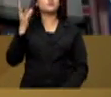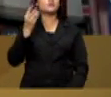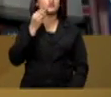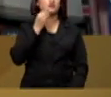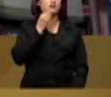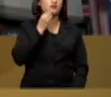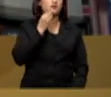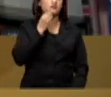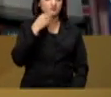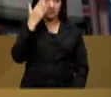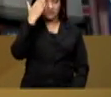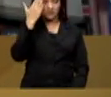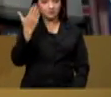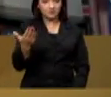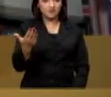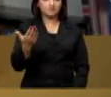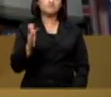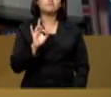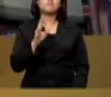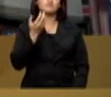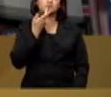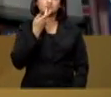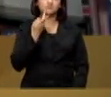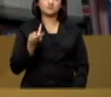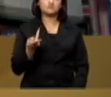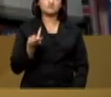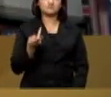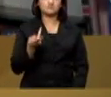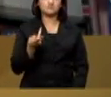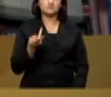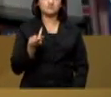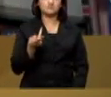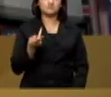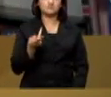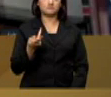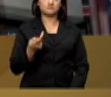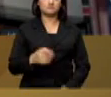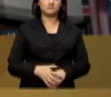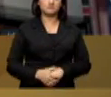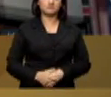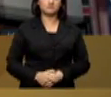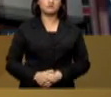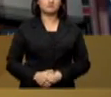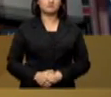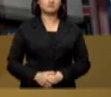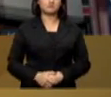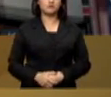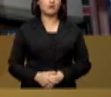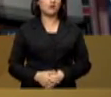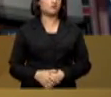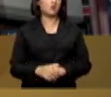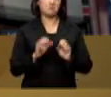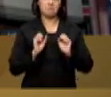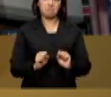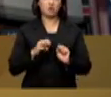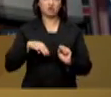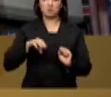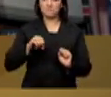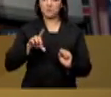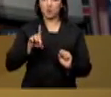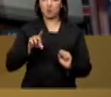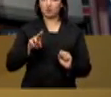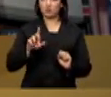presidente. Só para registrar que eu, inclusive, também estou aberto à discussão da modulação,